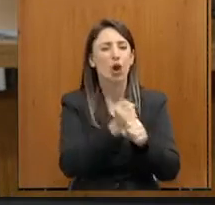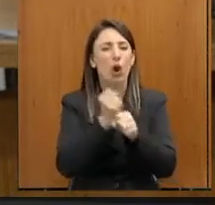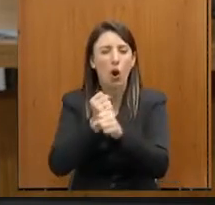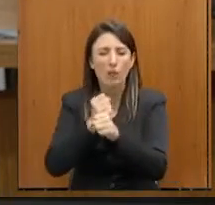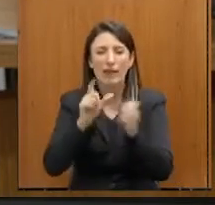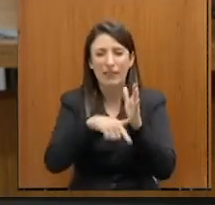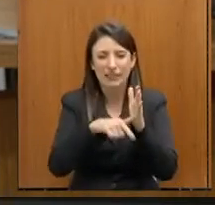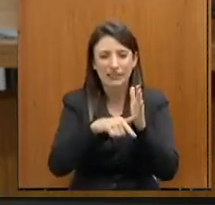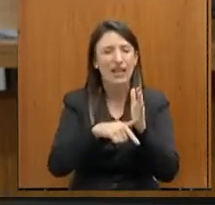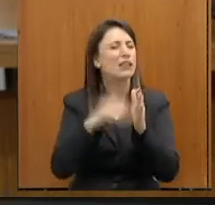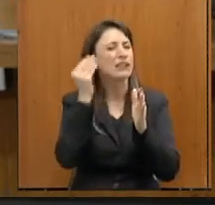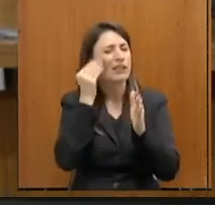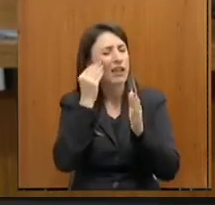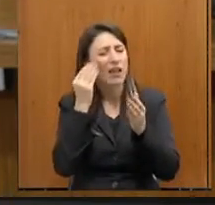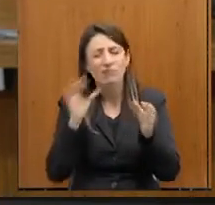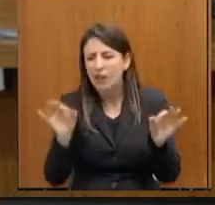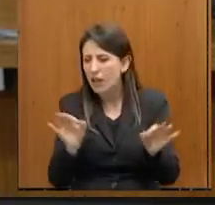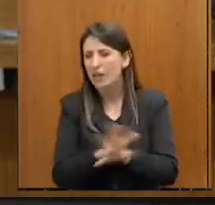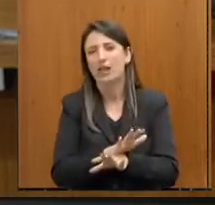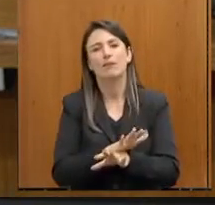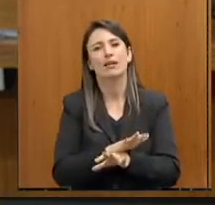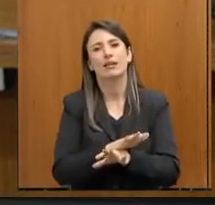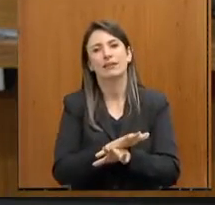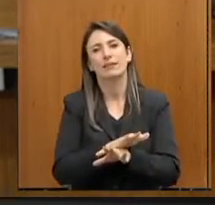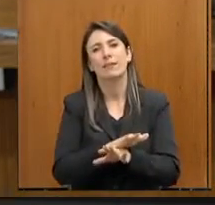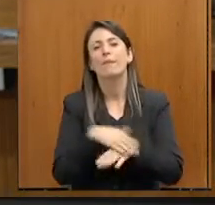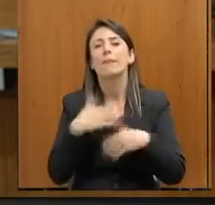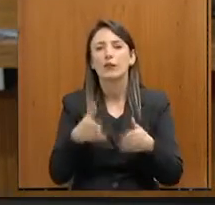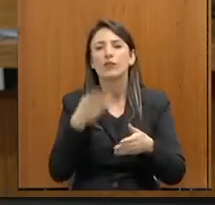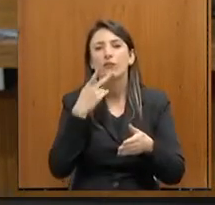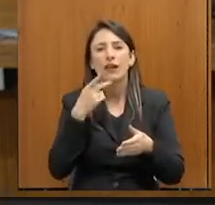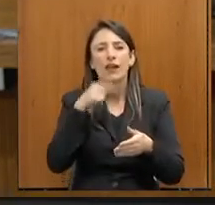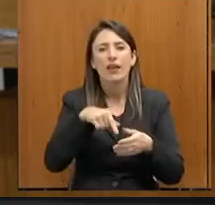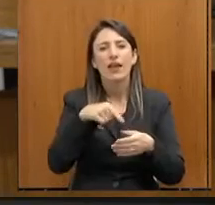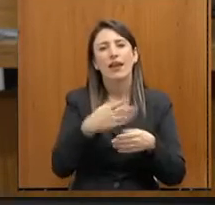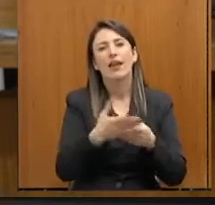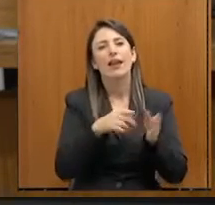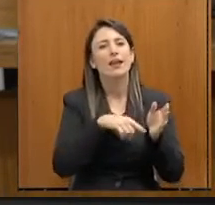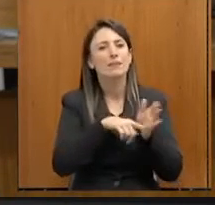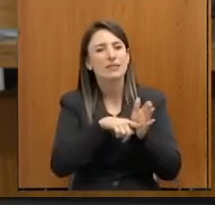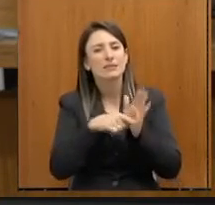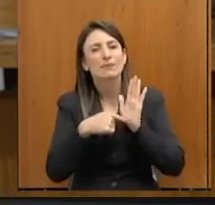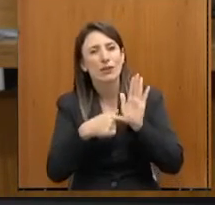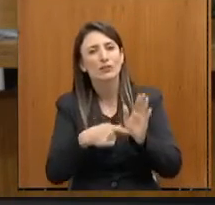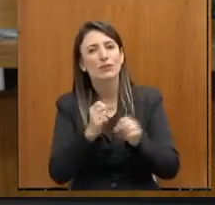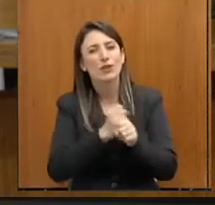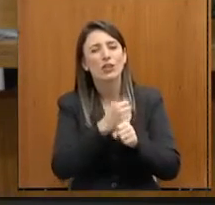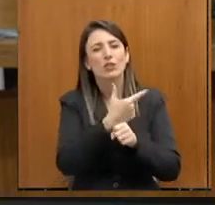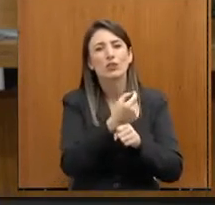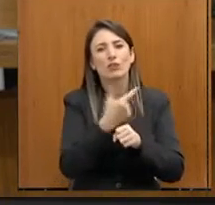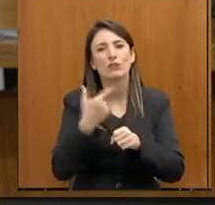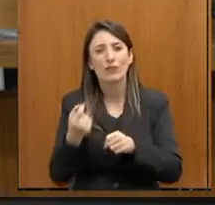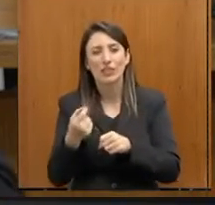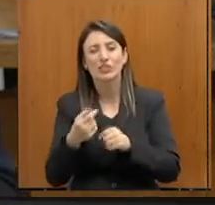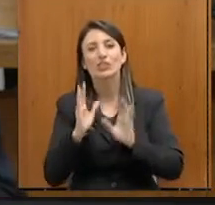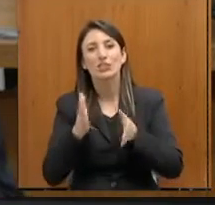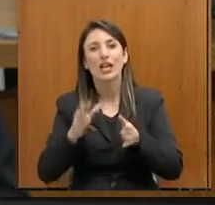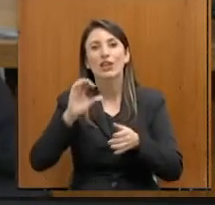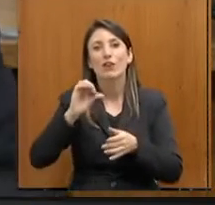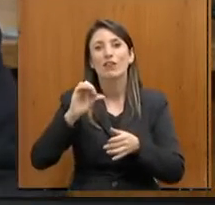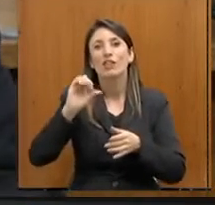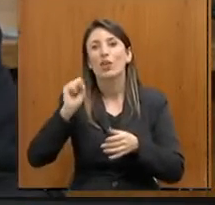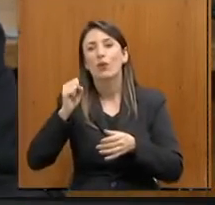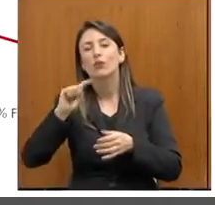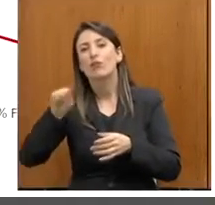na verdade para 2021 a 0 né aqui eu tô falando o número de dois meses 98,3 por cento das obras